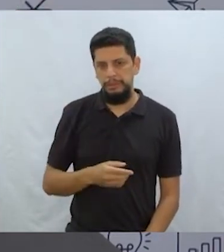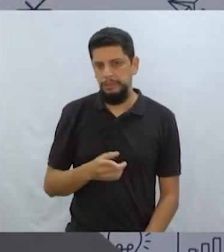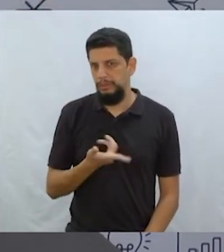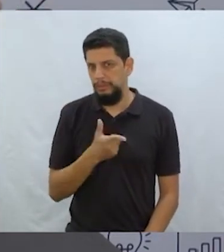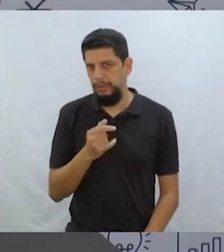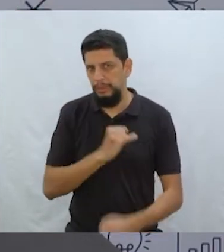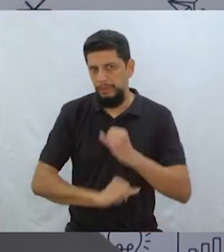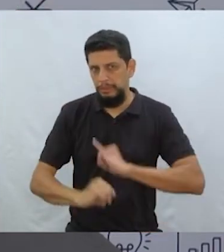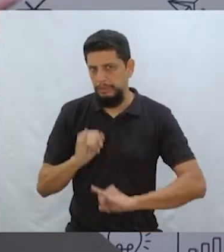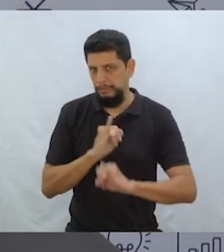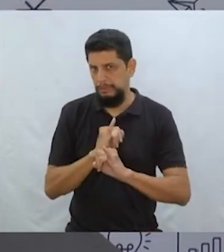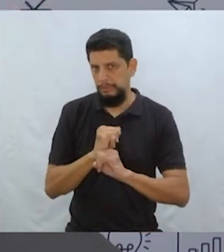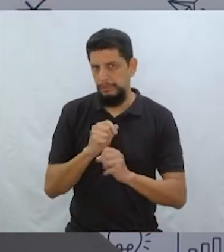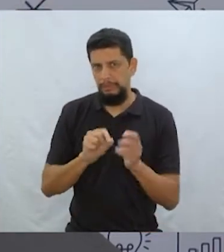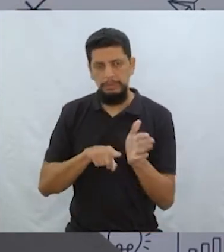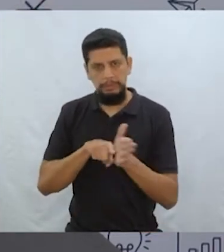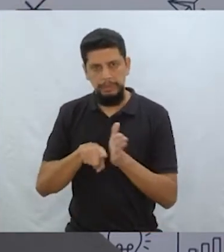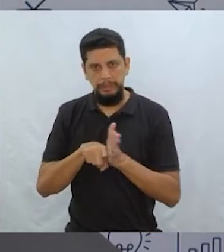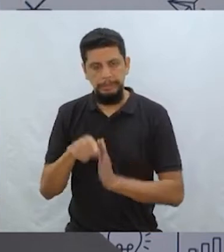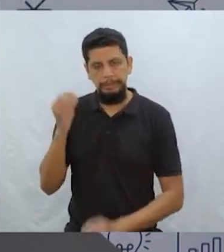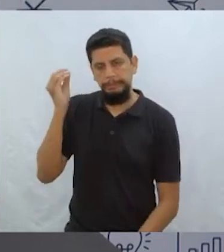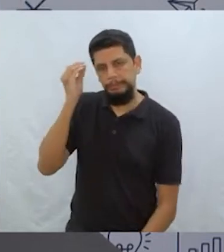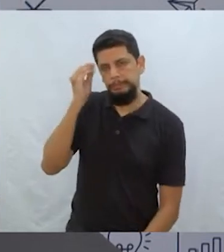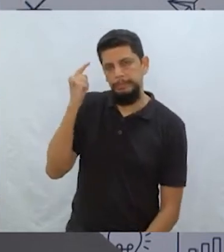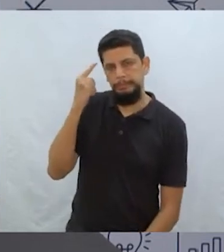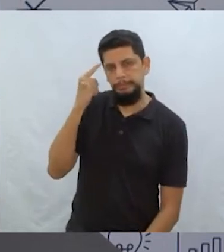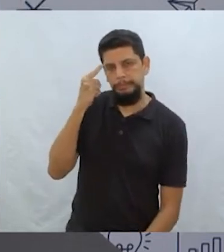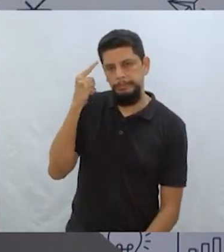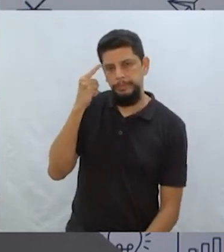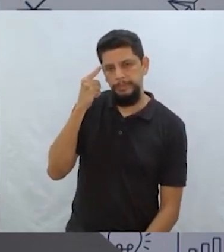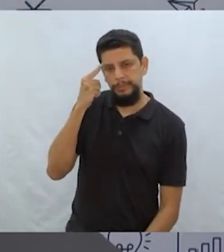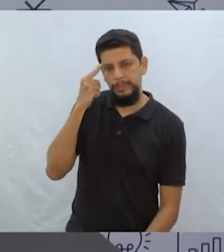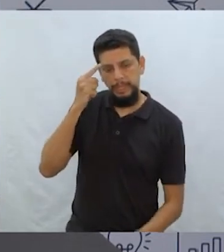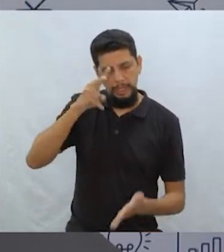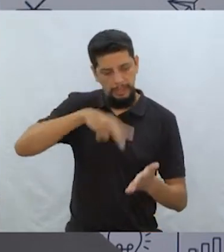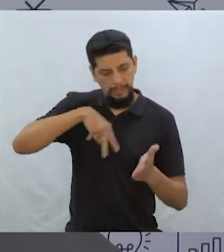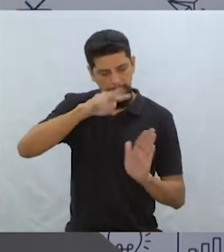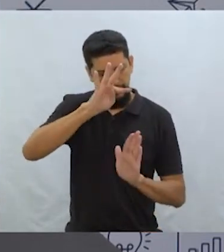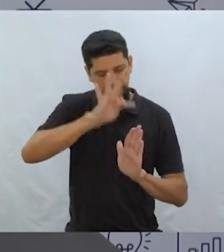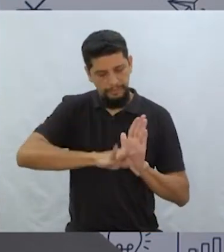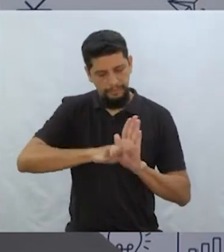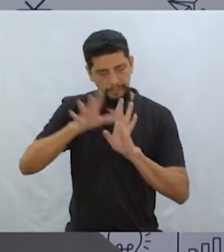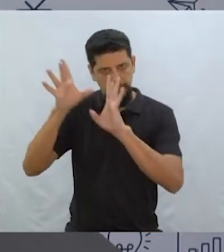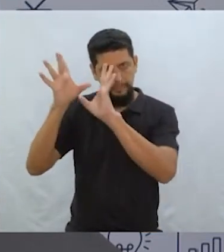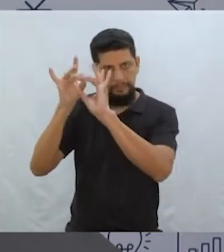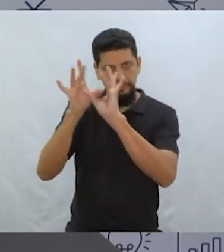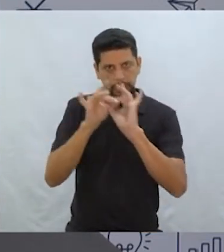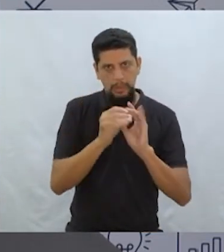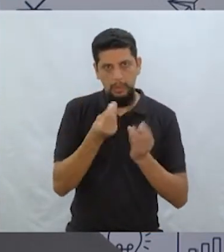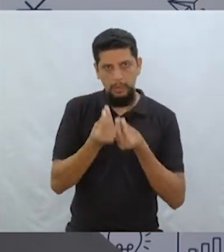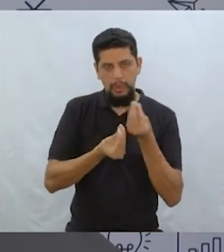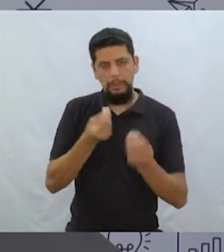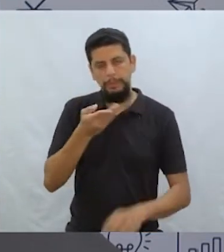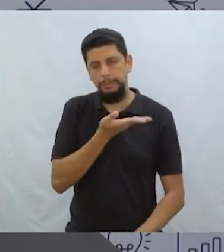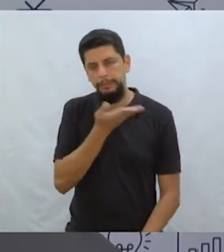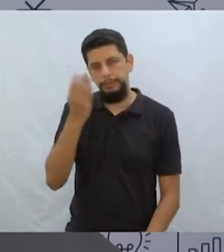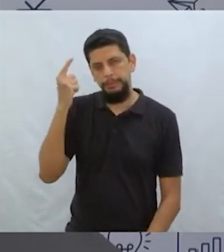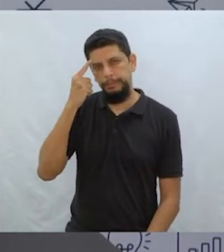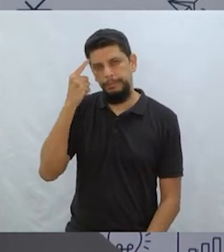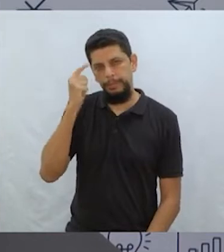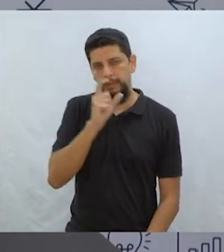pesquisar não tiver para quem perguntar tente entender ali pelo texto pelo contexto Como que você